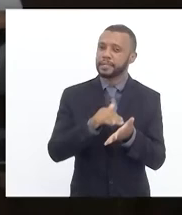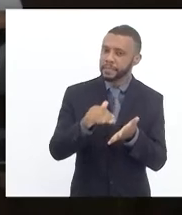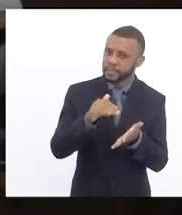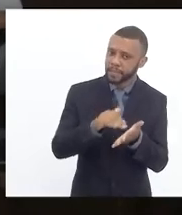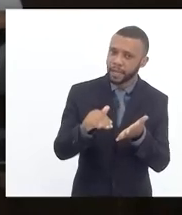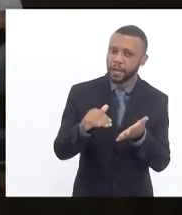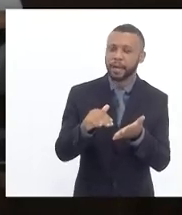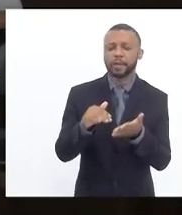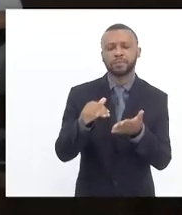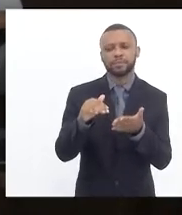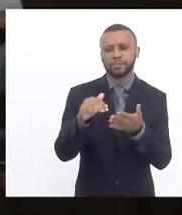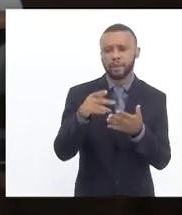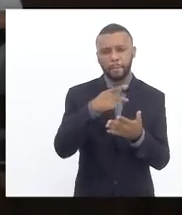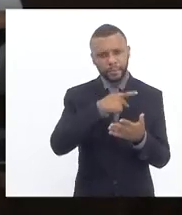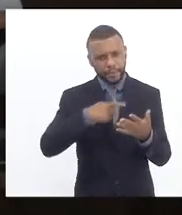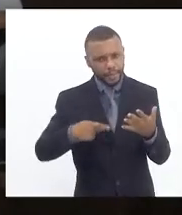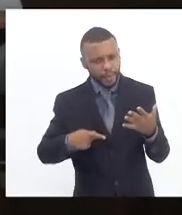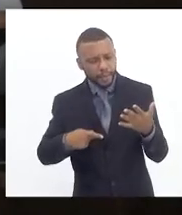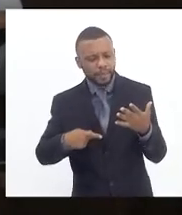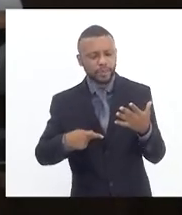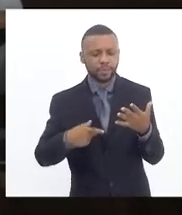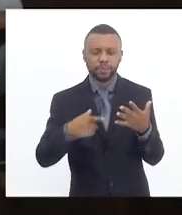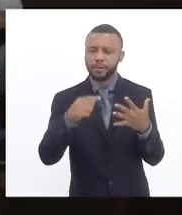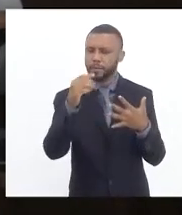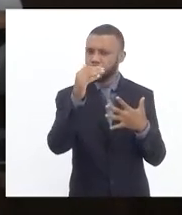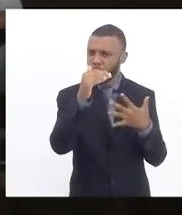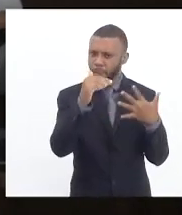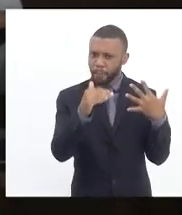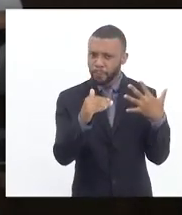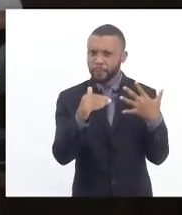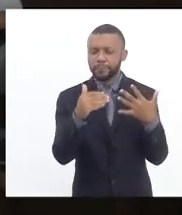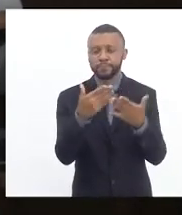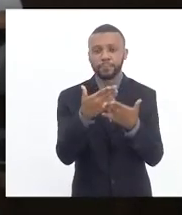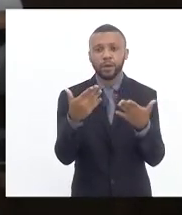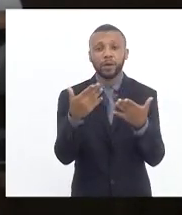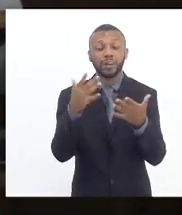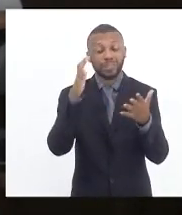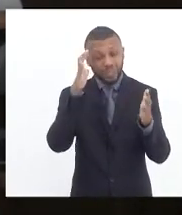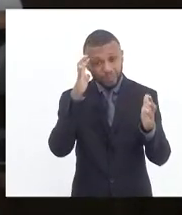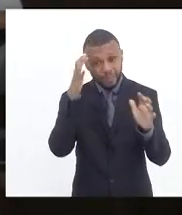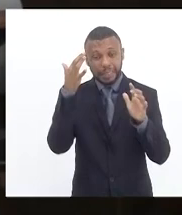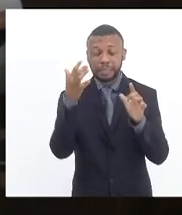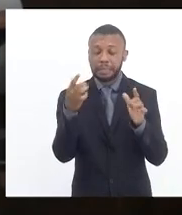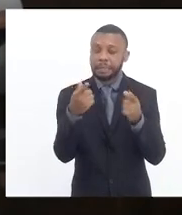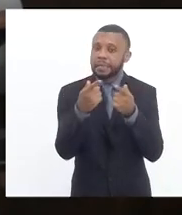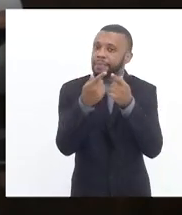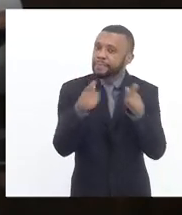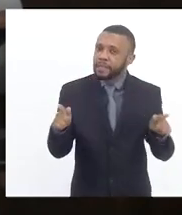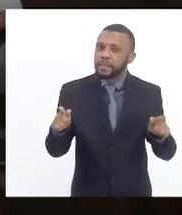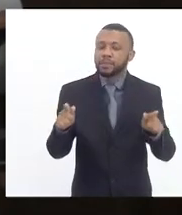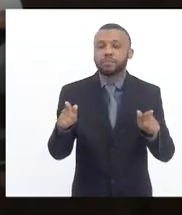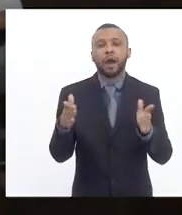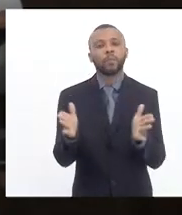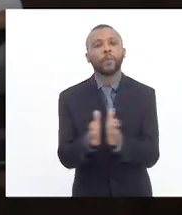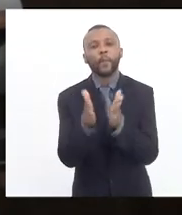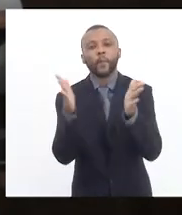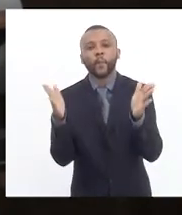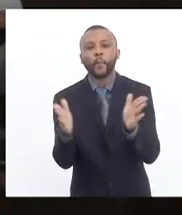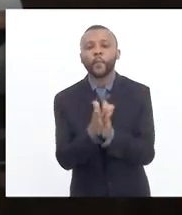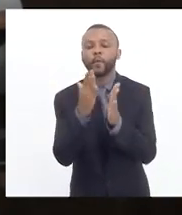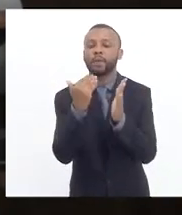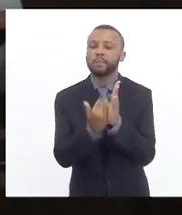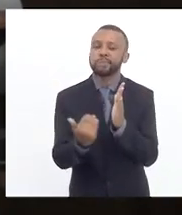Rocha é preciso que seja Aureliano subsecretário Bruno Sobral num contexto grafia em cima de aumento da pobreza da miséria